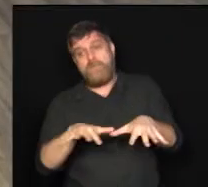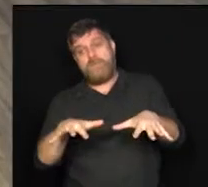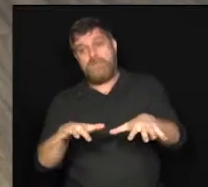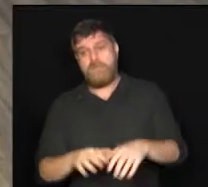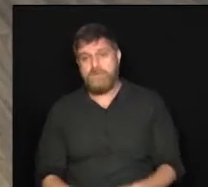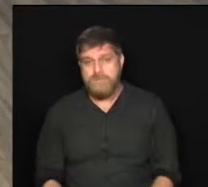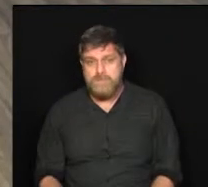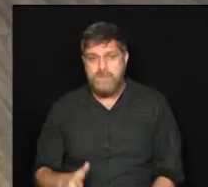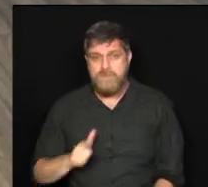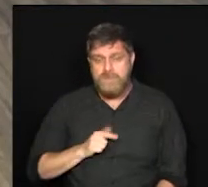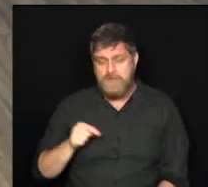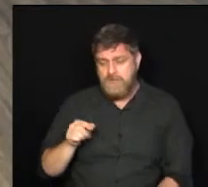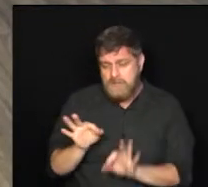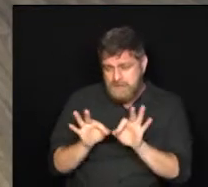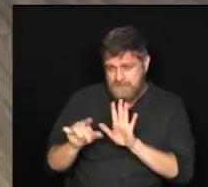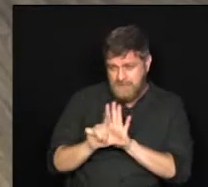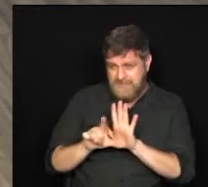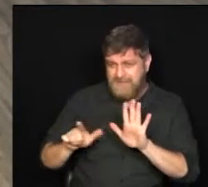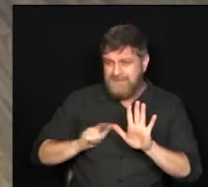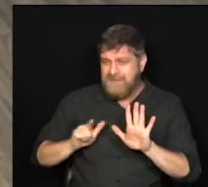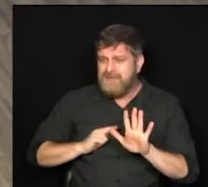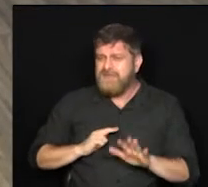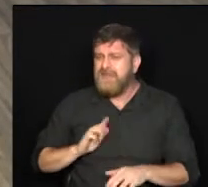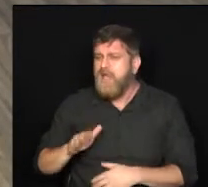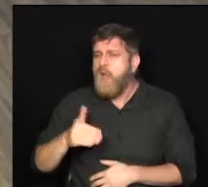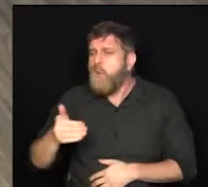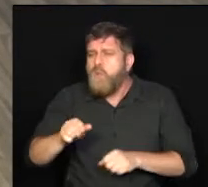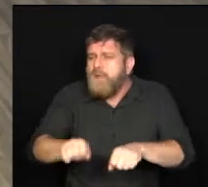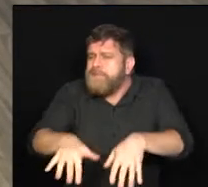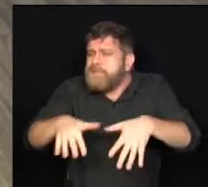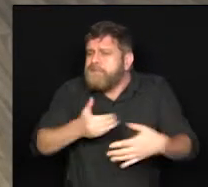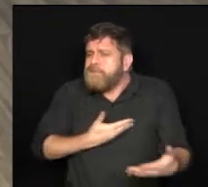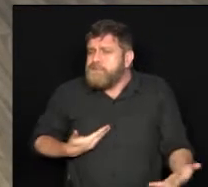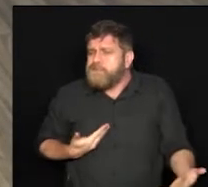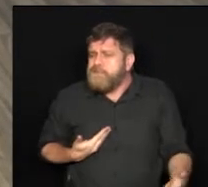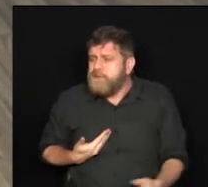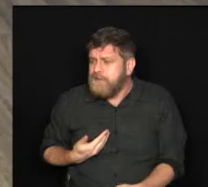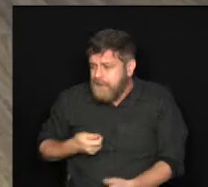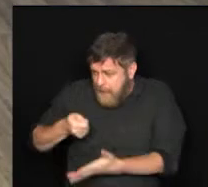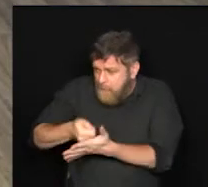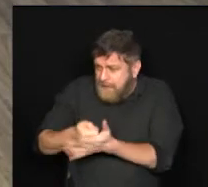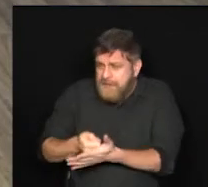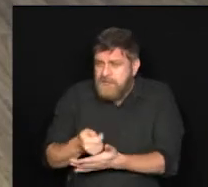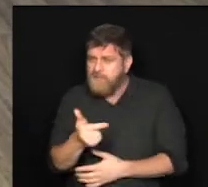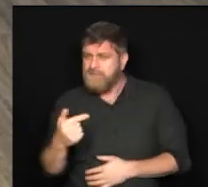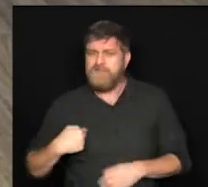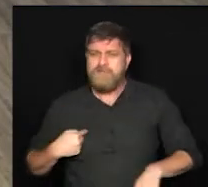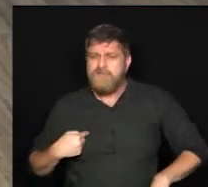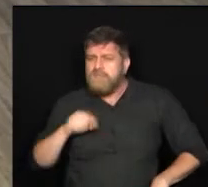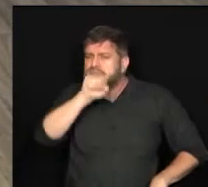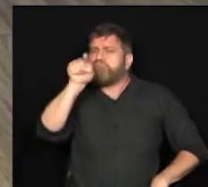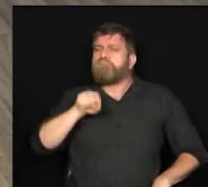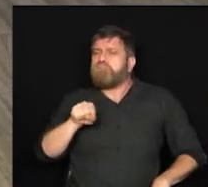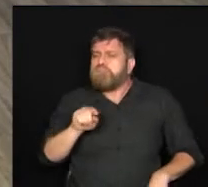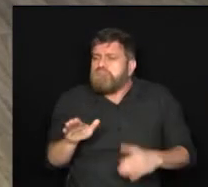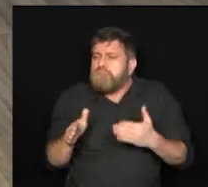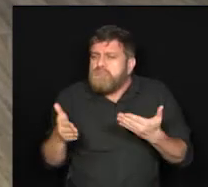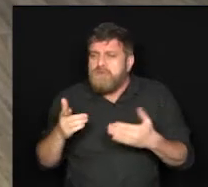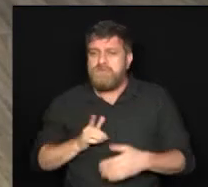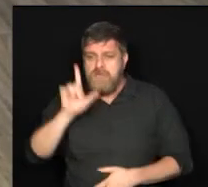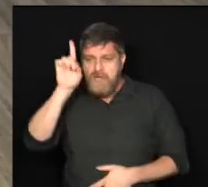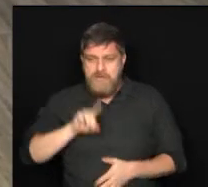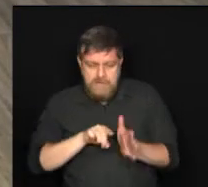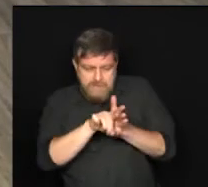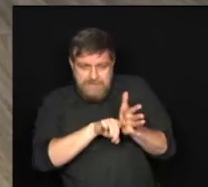esse projeto, Mina, tem um projeto de lei, quando que tem audiência pública, quando não tem? Eu já me fiz essa pergunta, já fui atrás